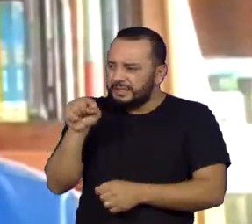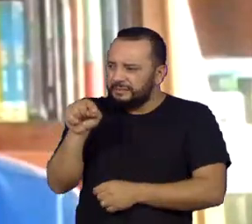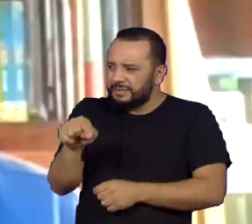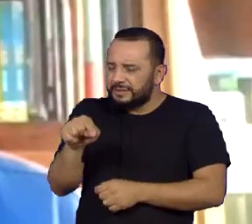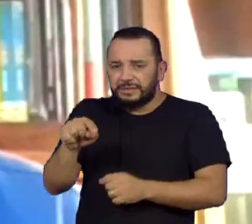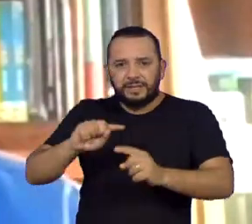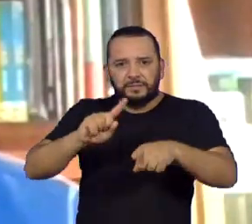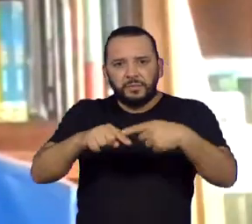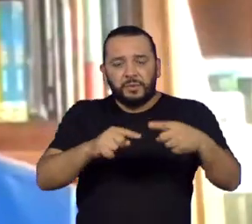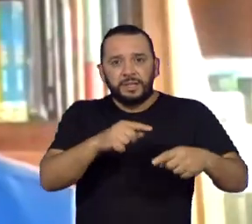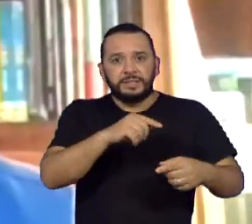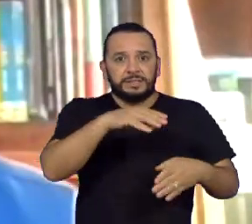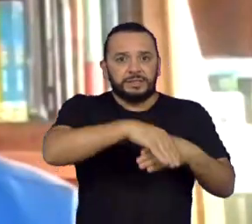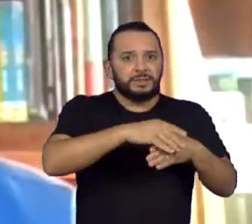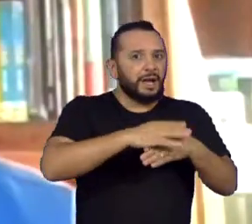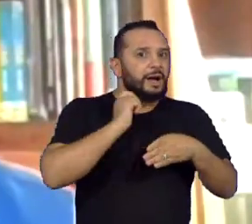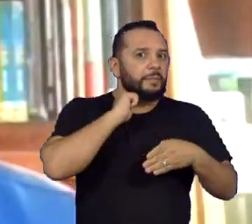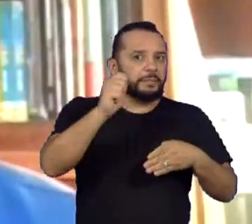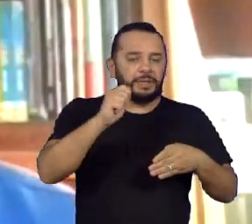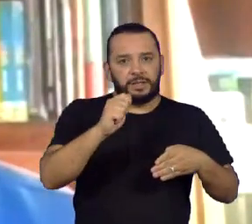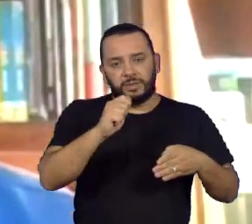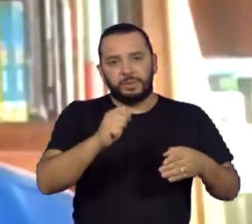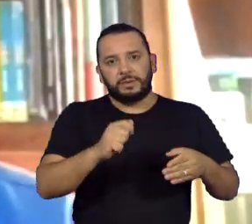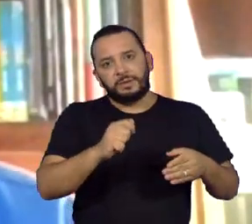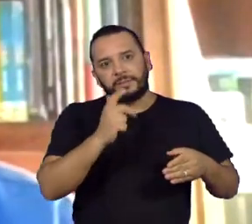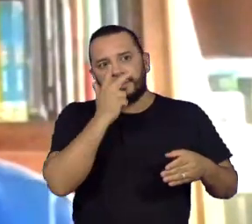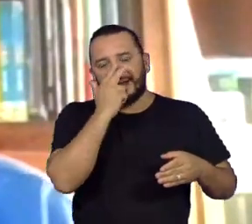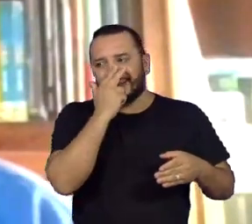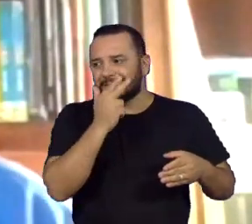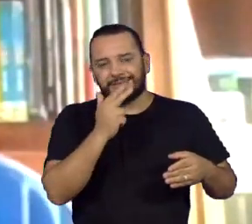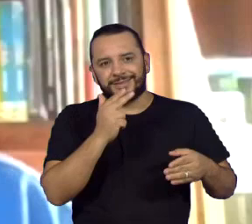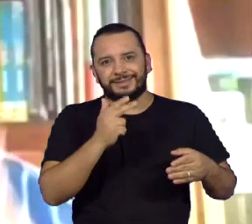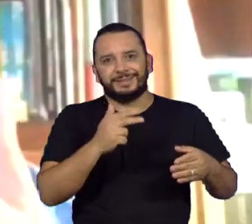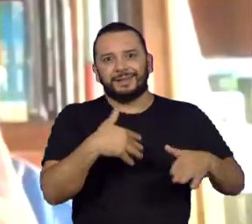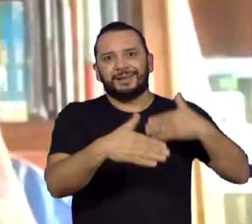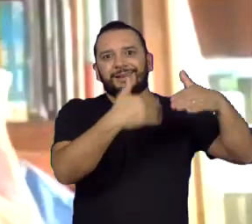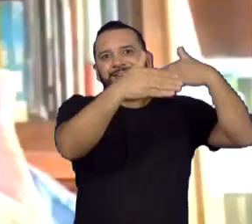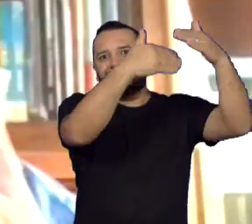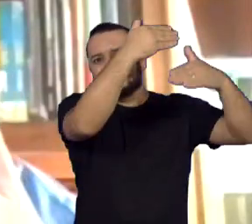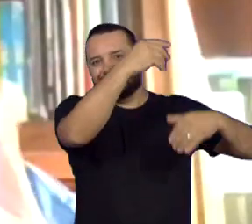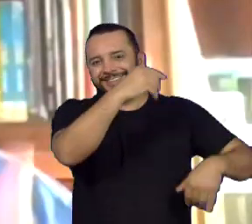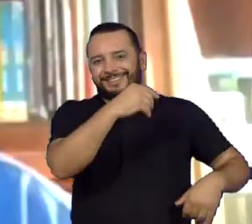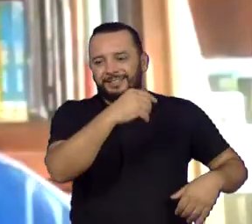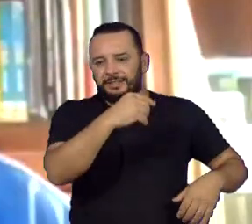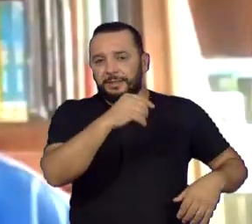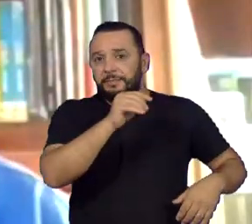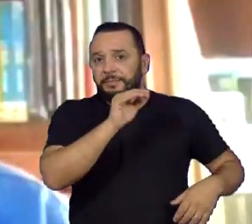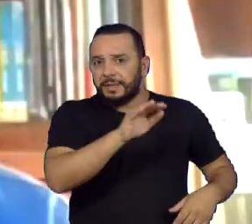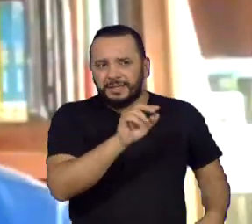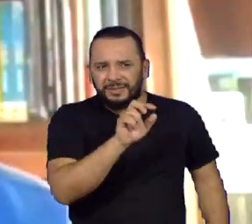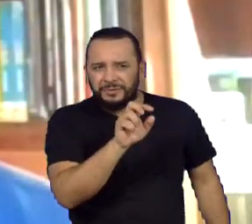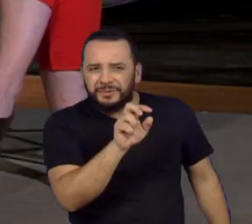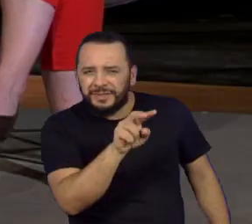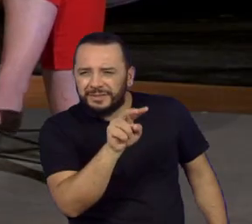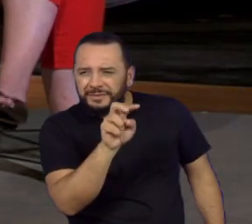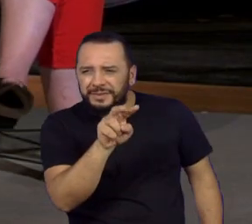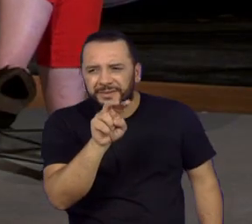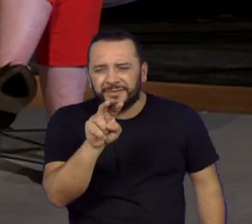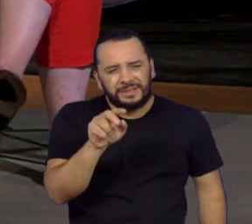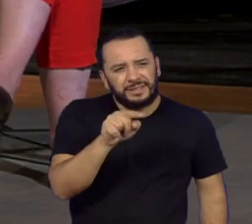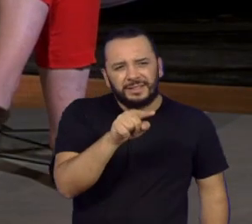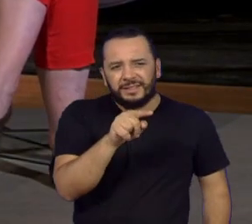que eu teria duas escolhas para fazer na vida. Eu poderia ficar como ficaram alguns,